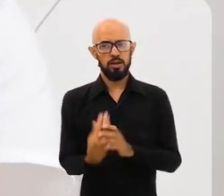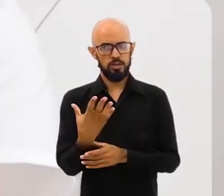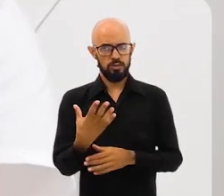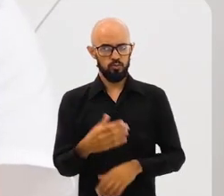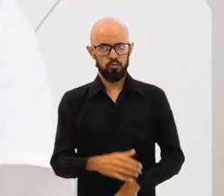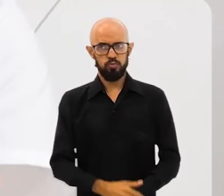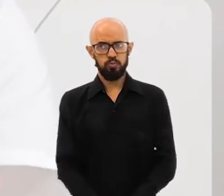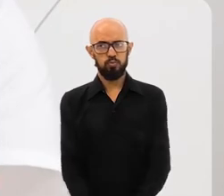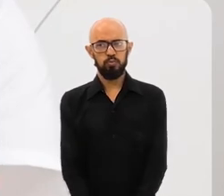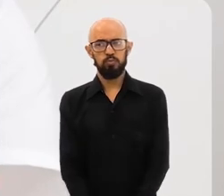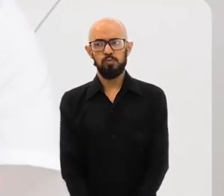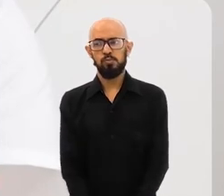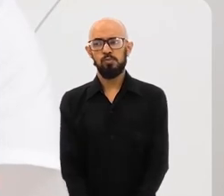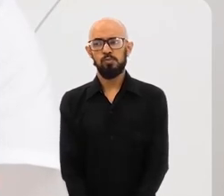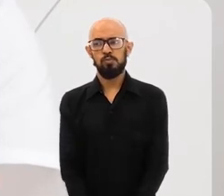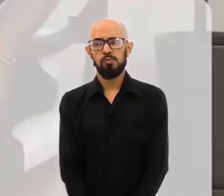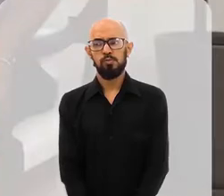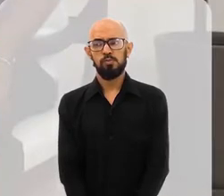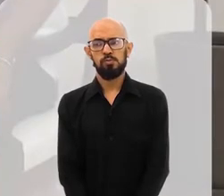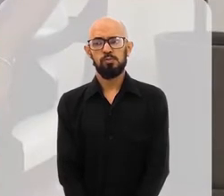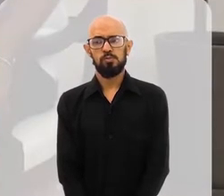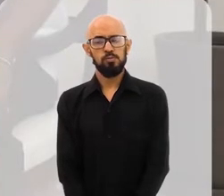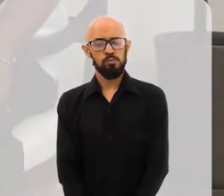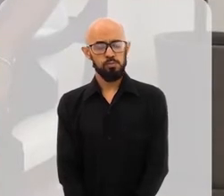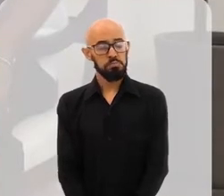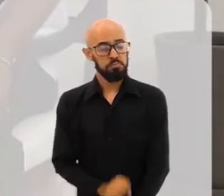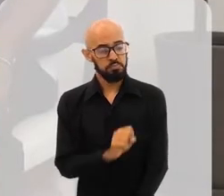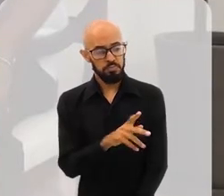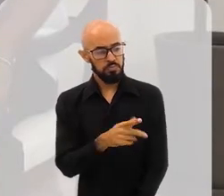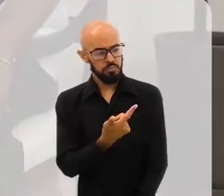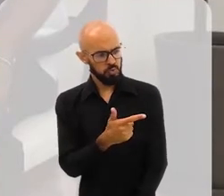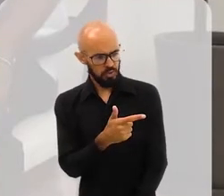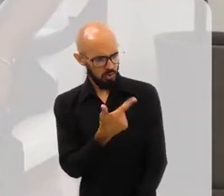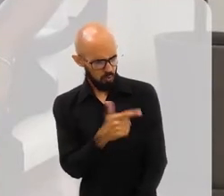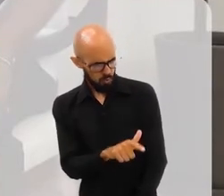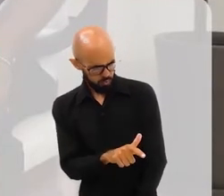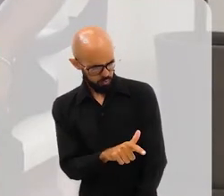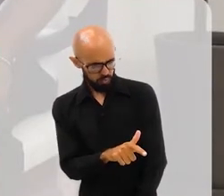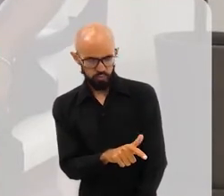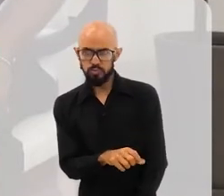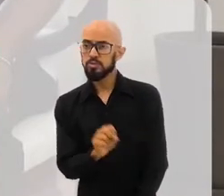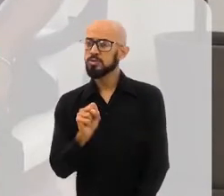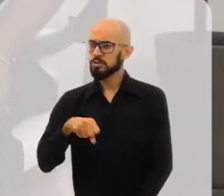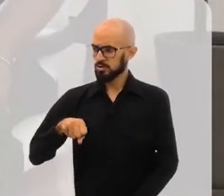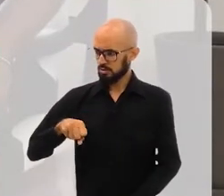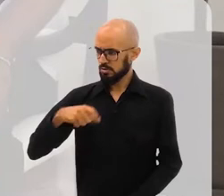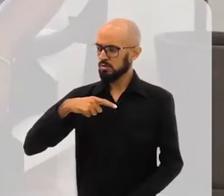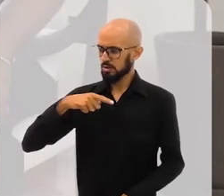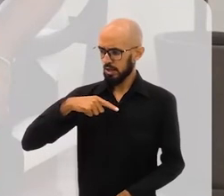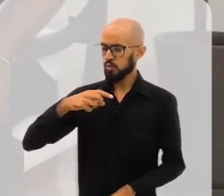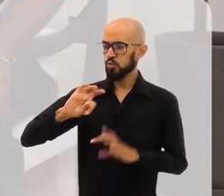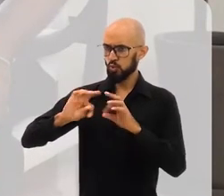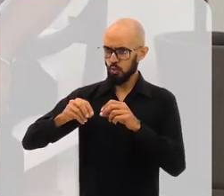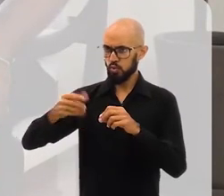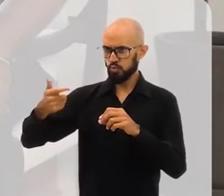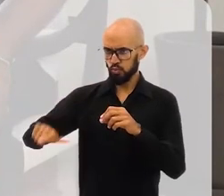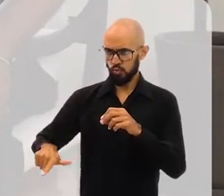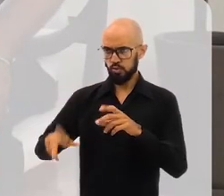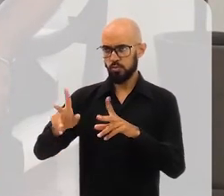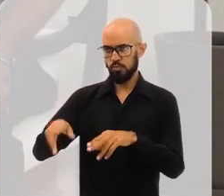criação certo tá então e não existem outros existe na verdade todos os